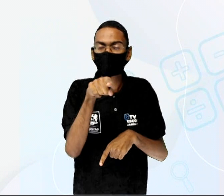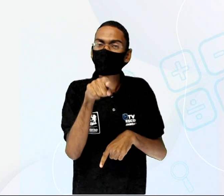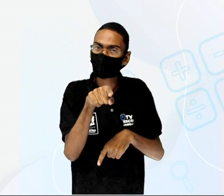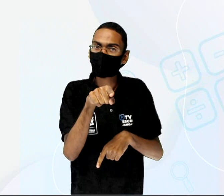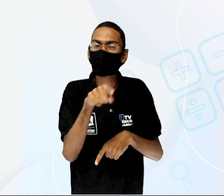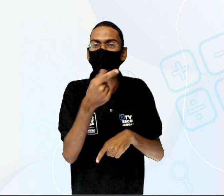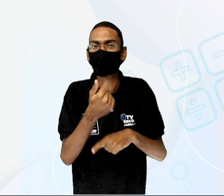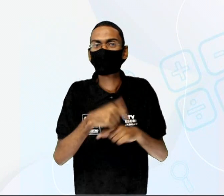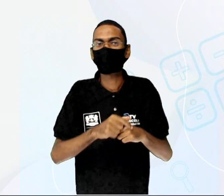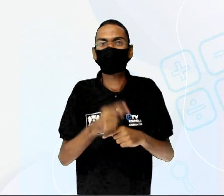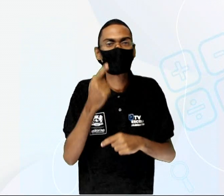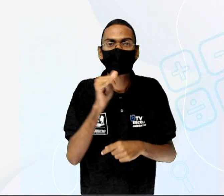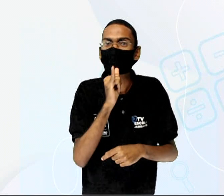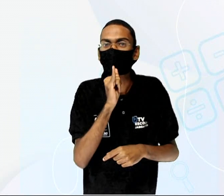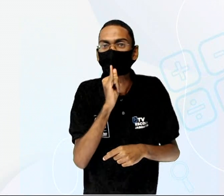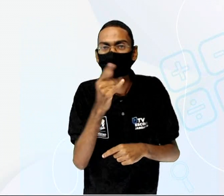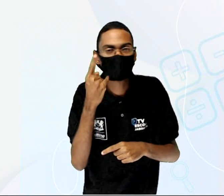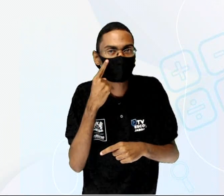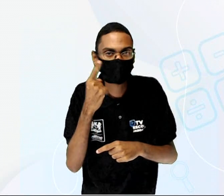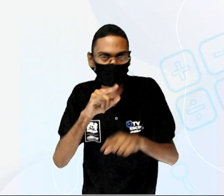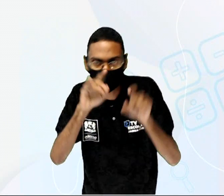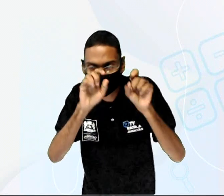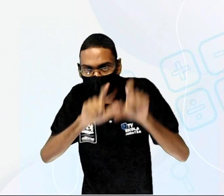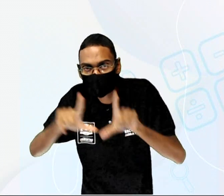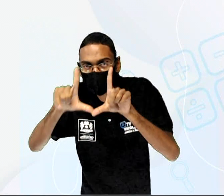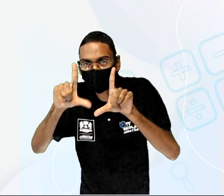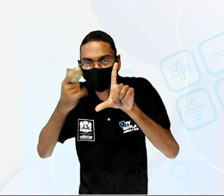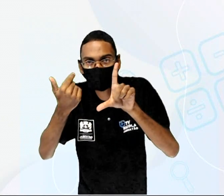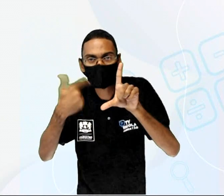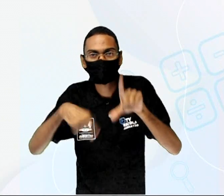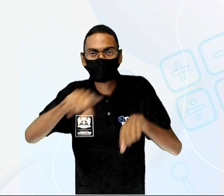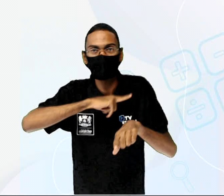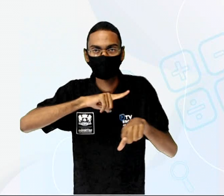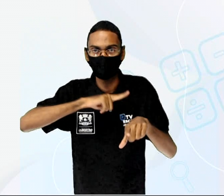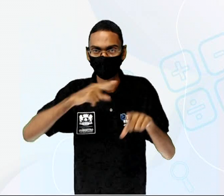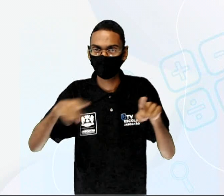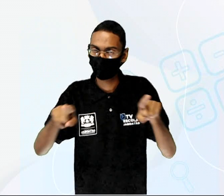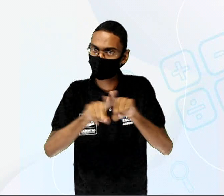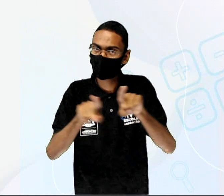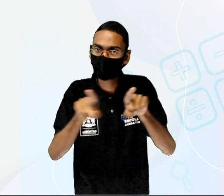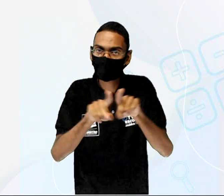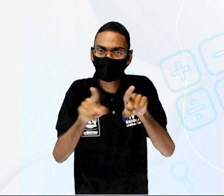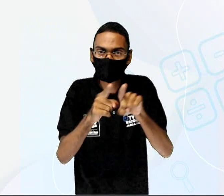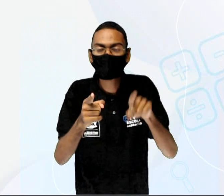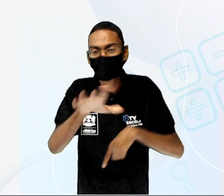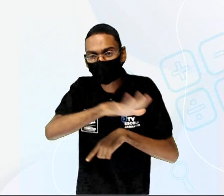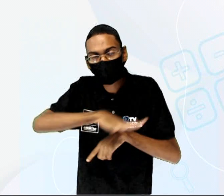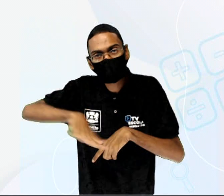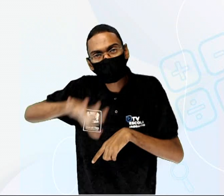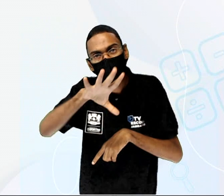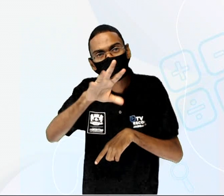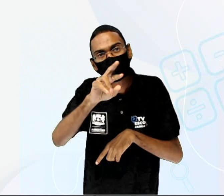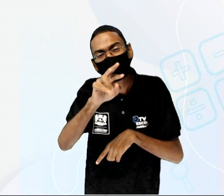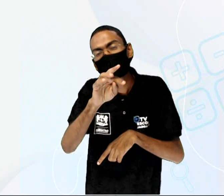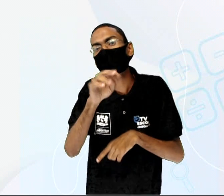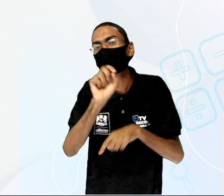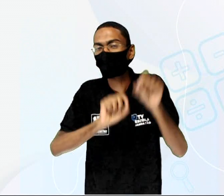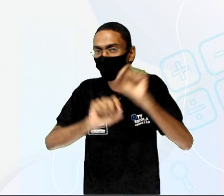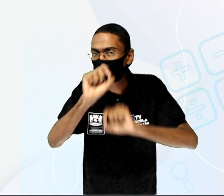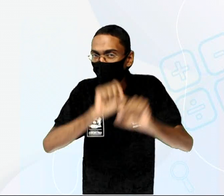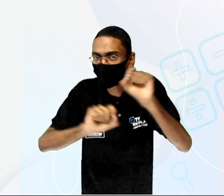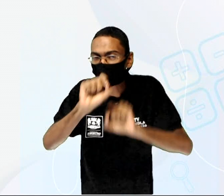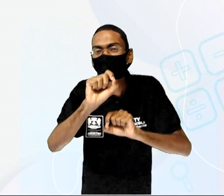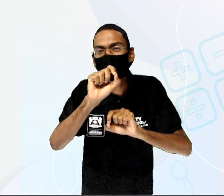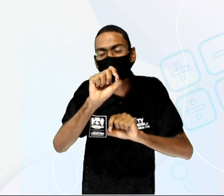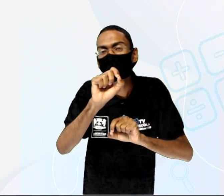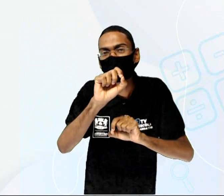um exemplo na fotografia. Nós temos os terrenos. O que são esses crátos ou escudos cristalinos?